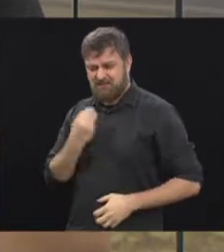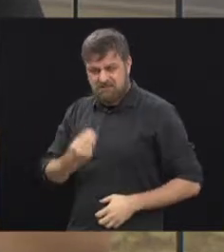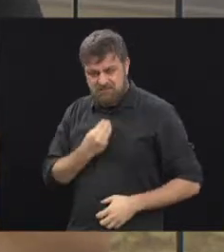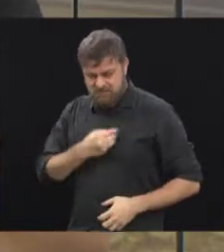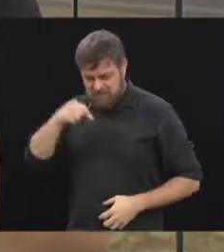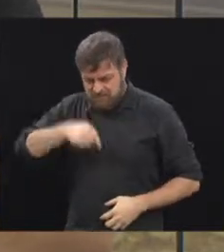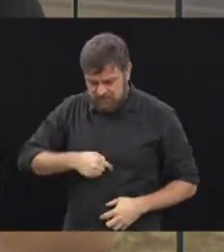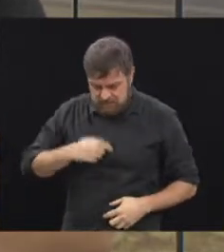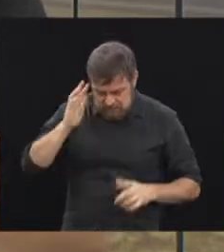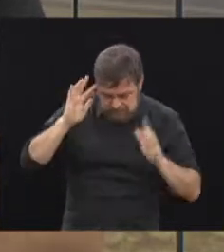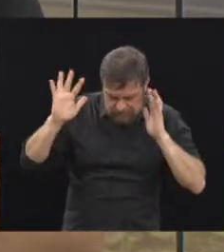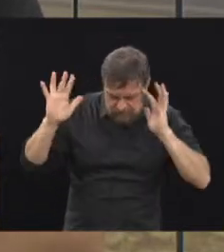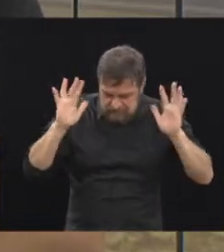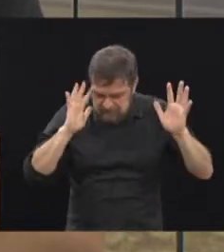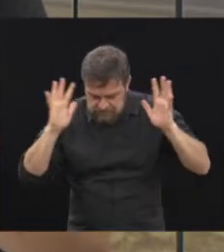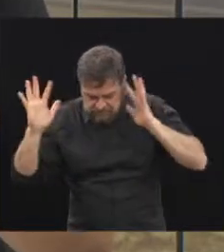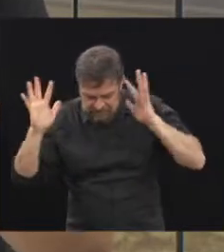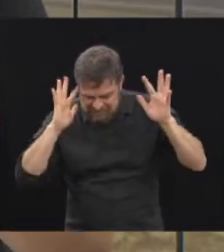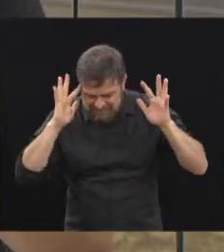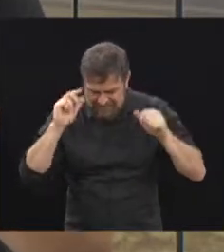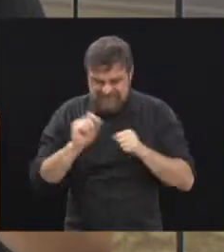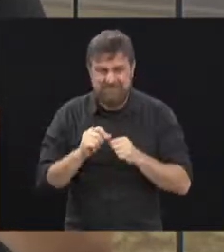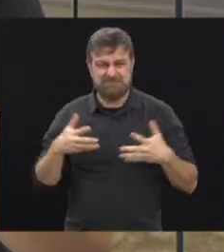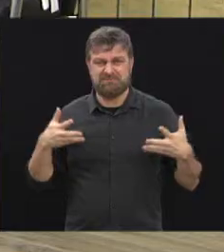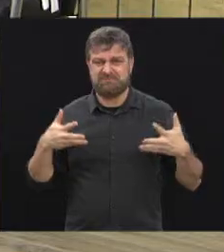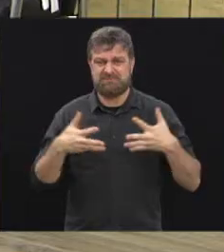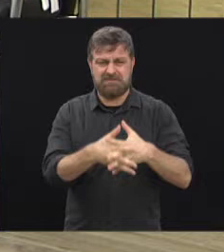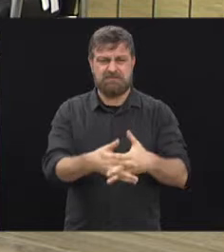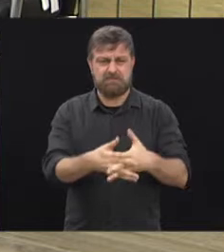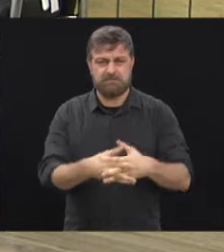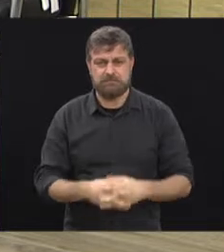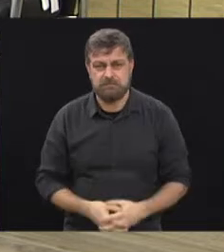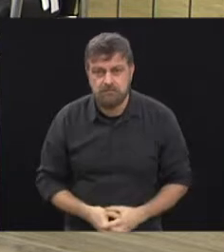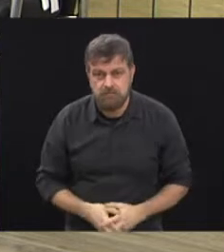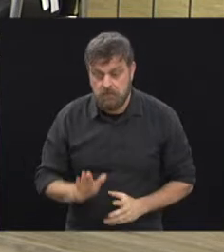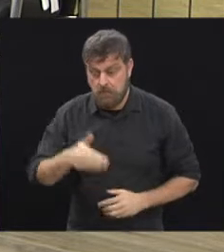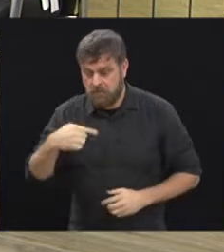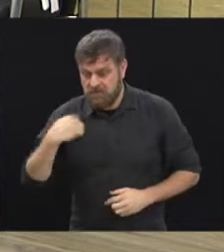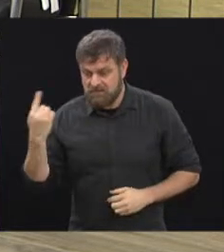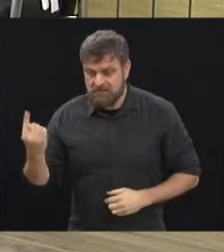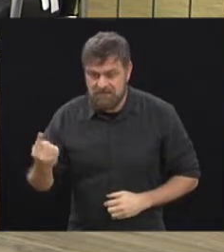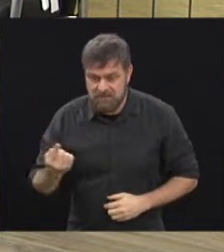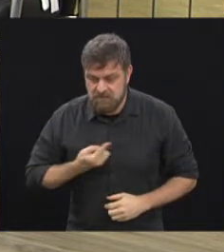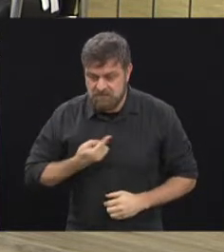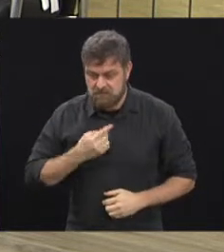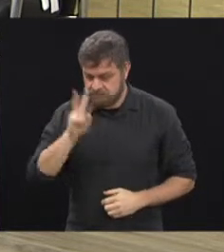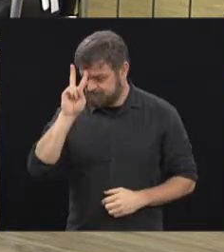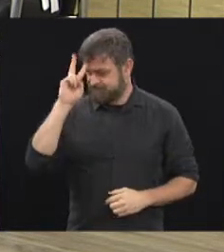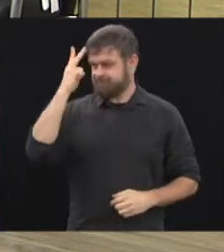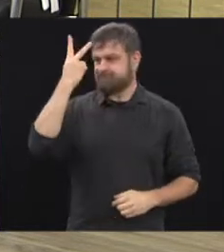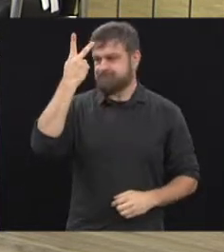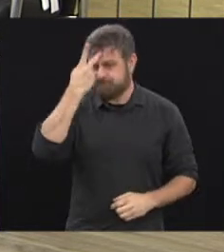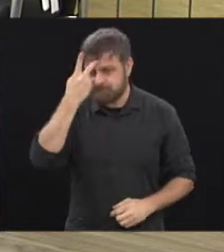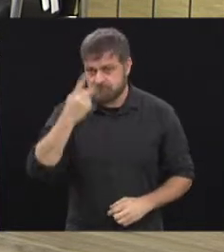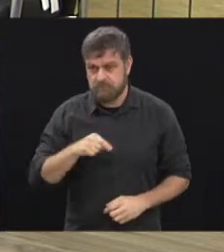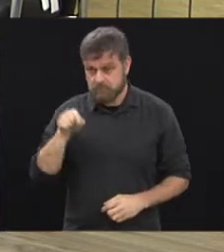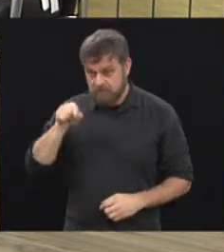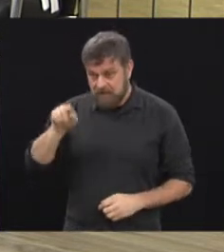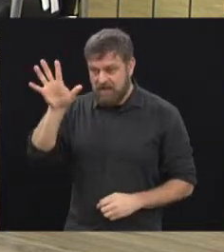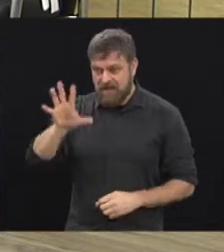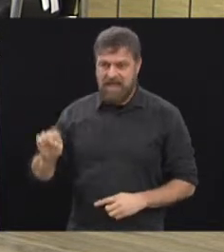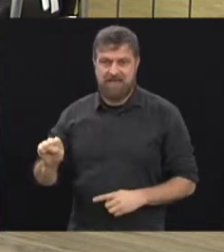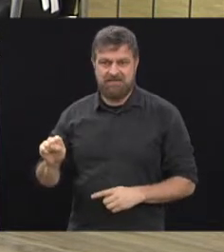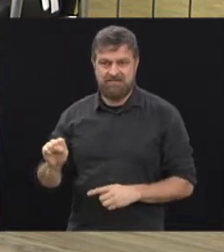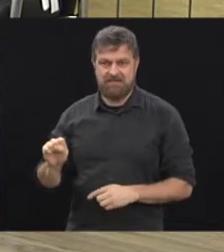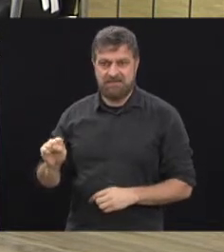e de pensamento que complica tudo. Então, quando a gente tem que desconstruir isso, é o que eu acho que é a